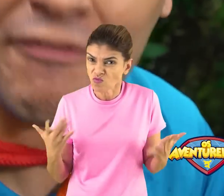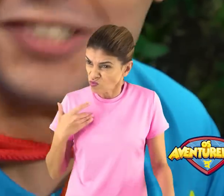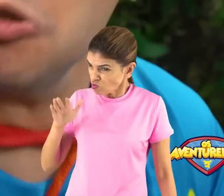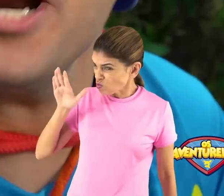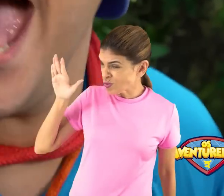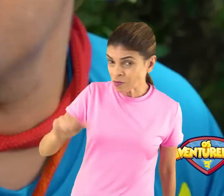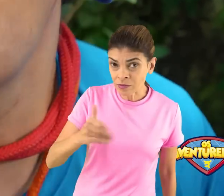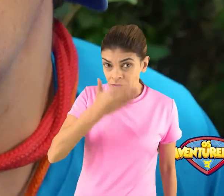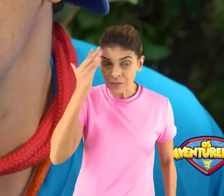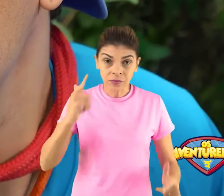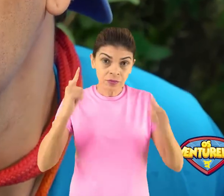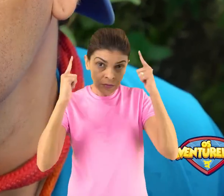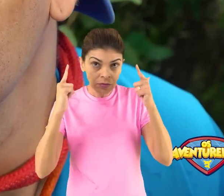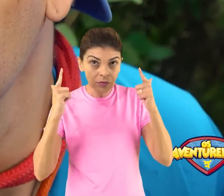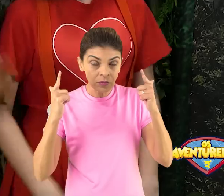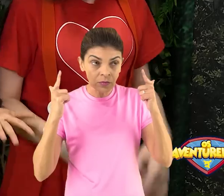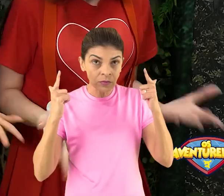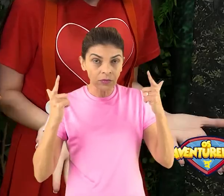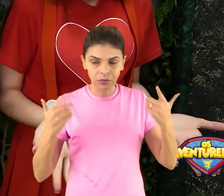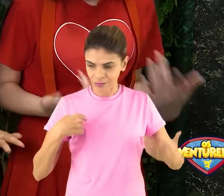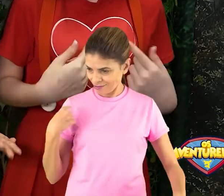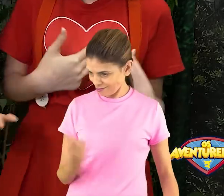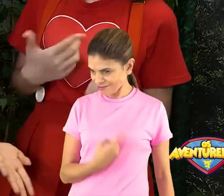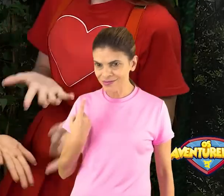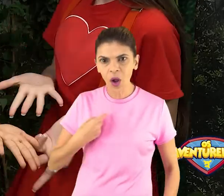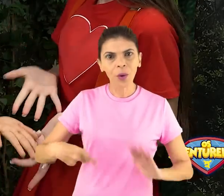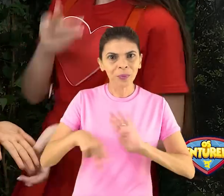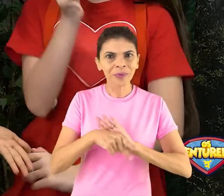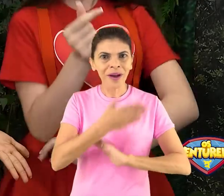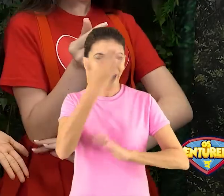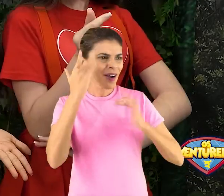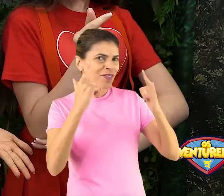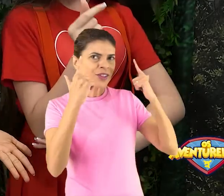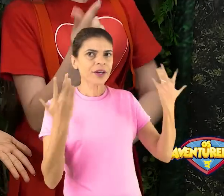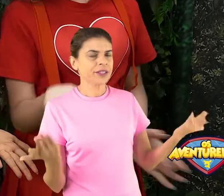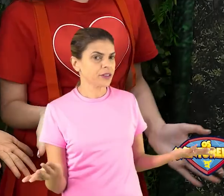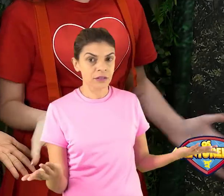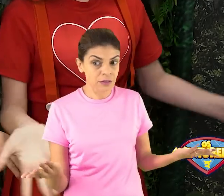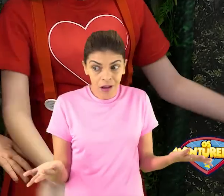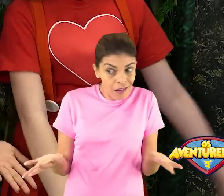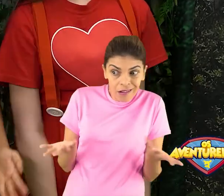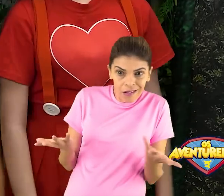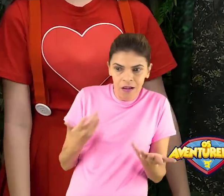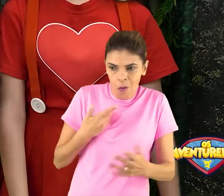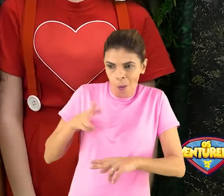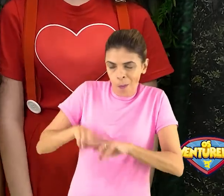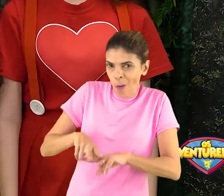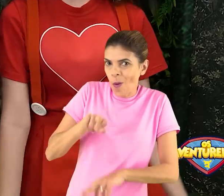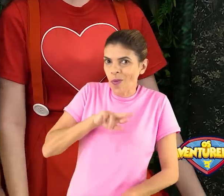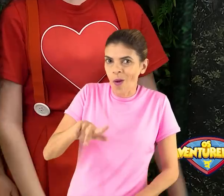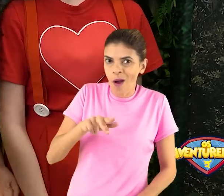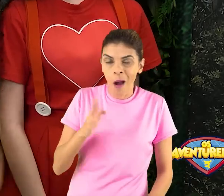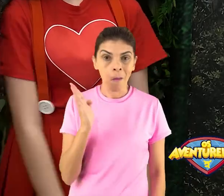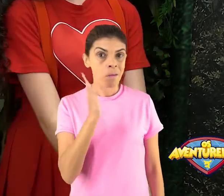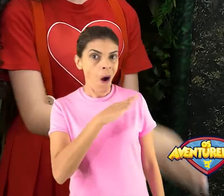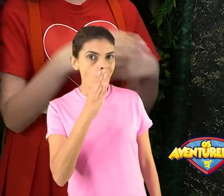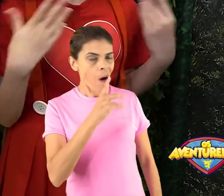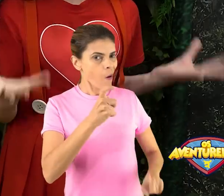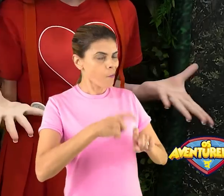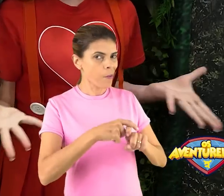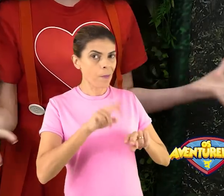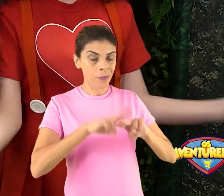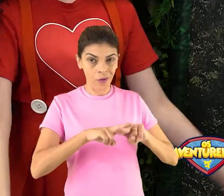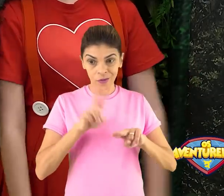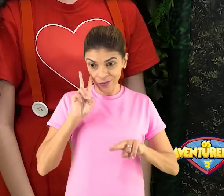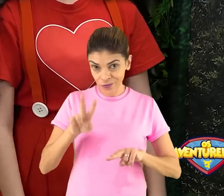chamar os aventureiros Mas nós já somos os aventureiros Não foi a gente que te prendeu aí Foi o doutor Mau Mau Você